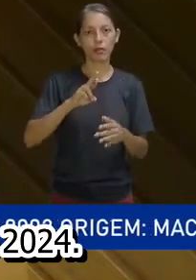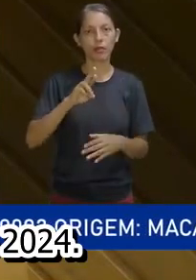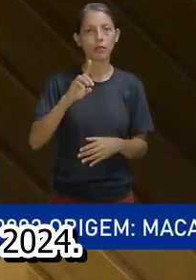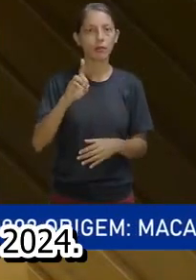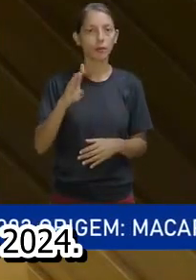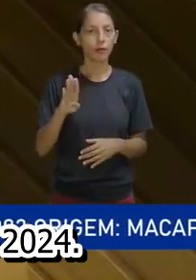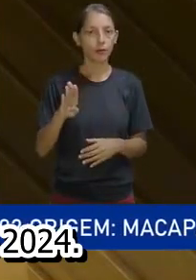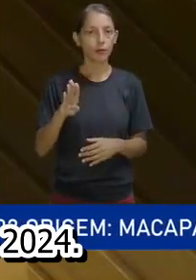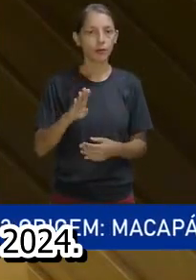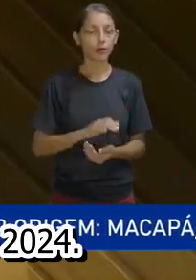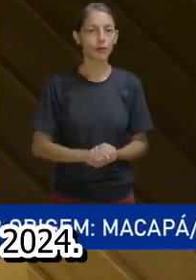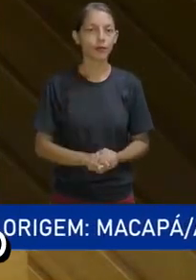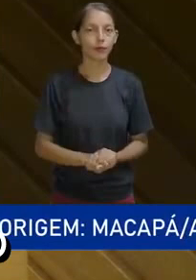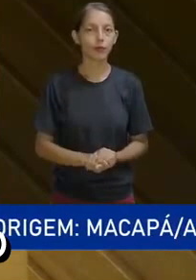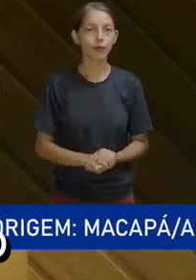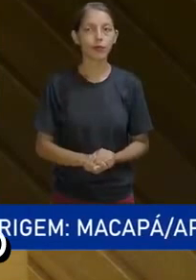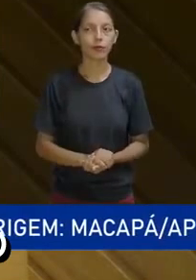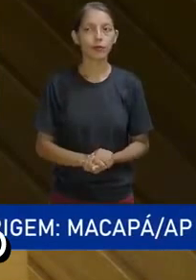PRTB, em